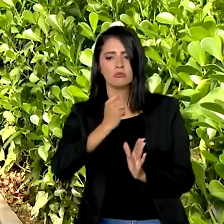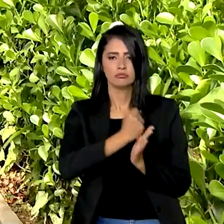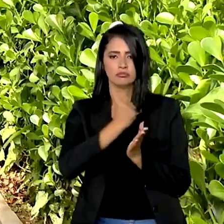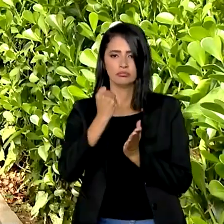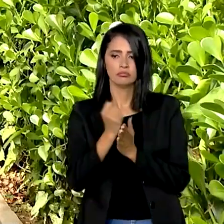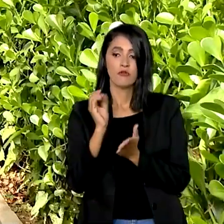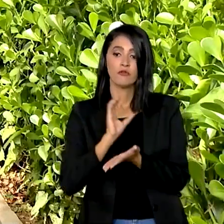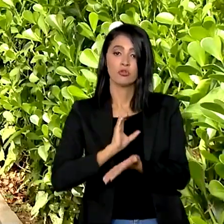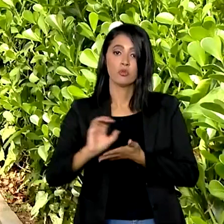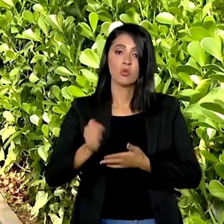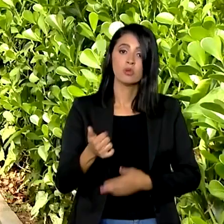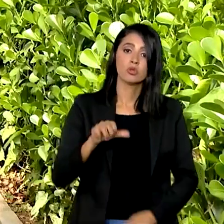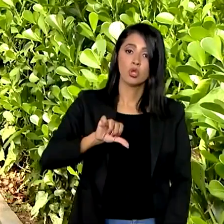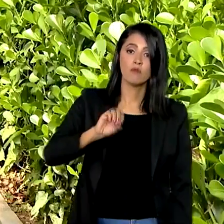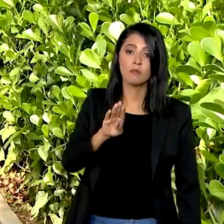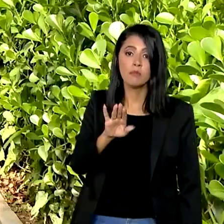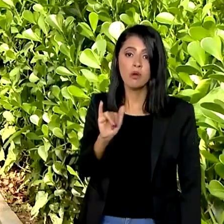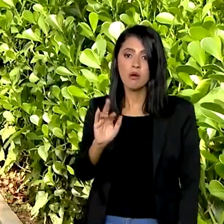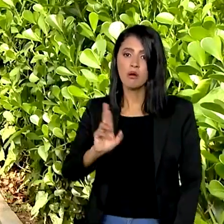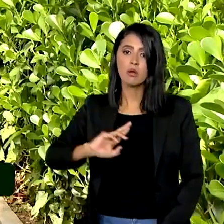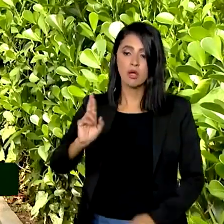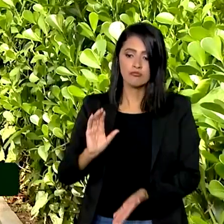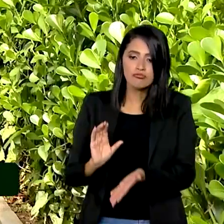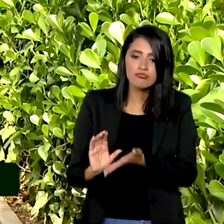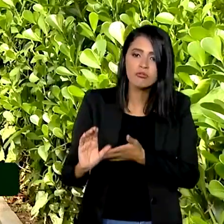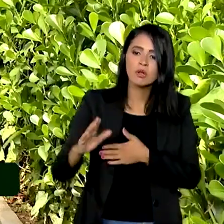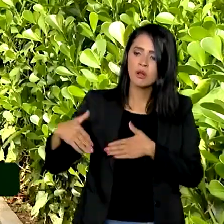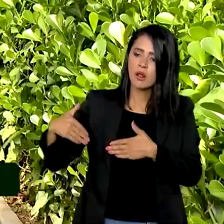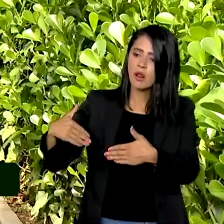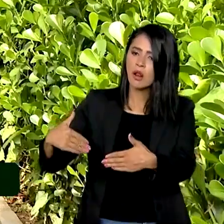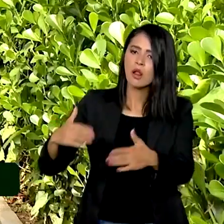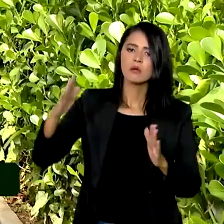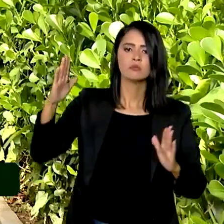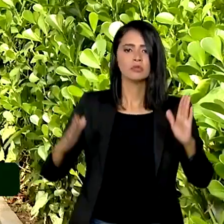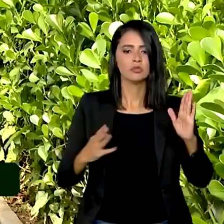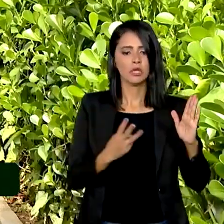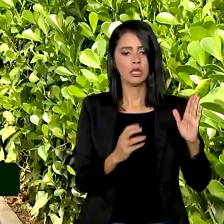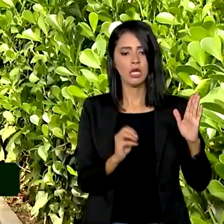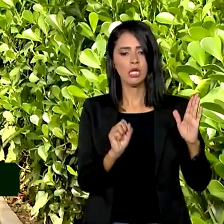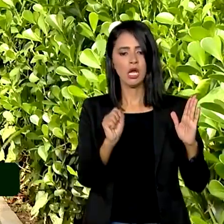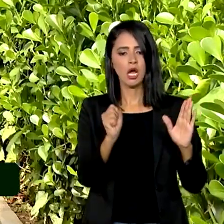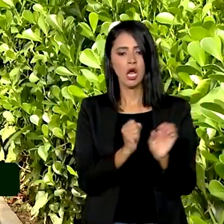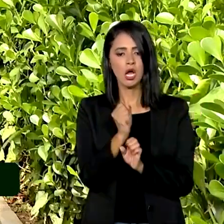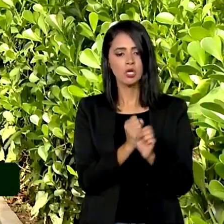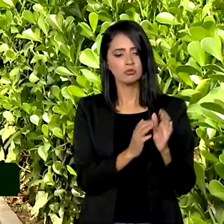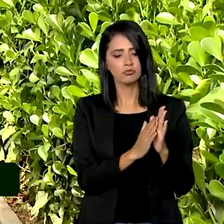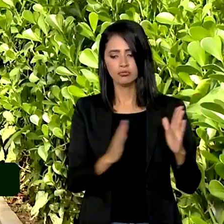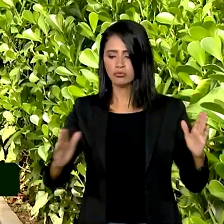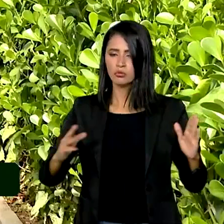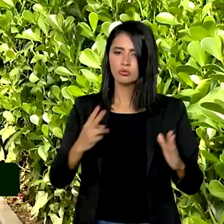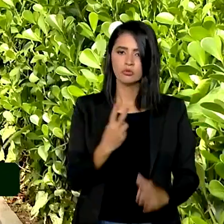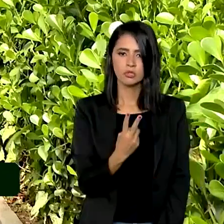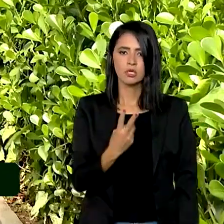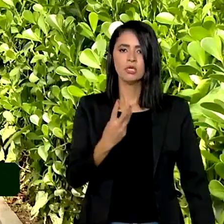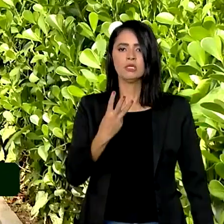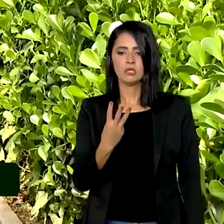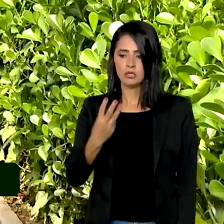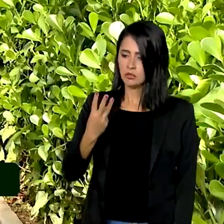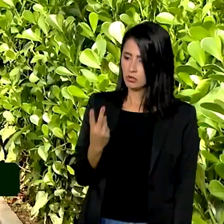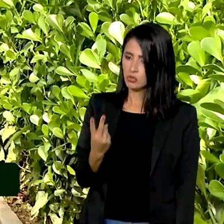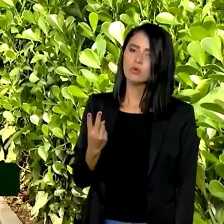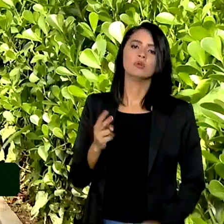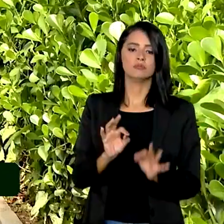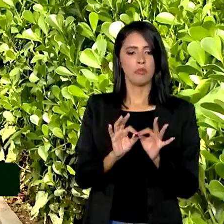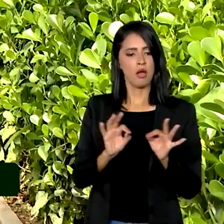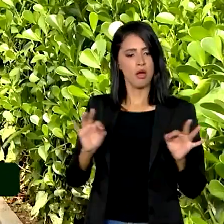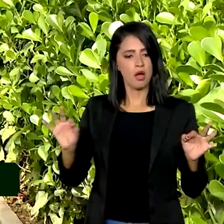investimentos de quase 9 bilhões de reais ao longo de 30 anos. São 232 quilômetros de extensão, que